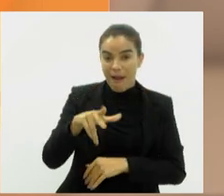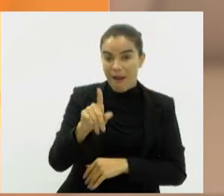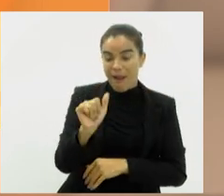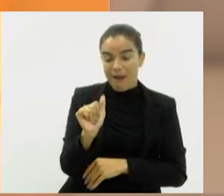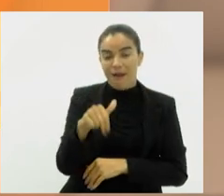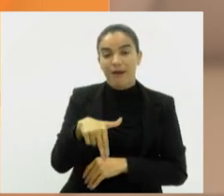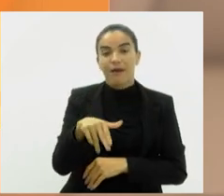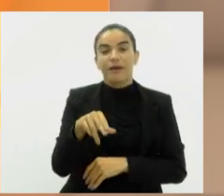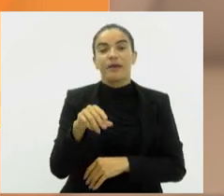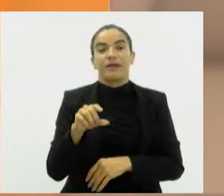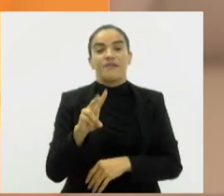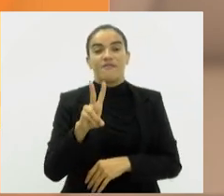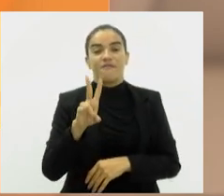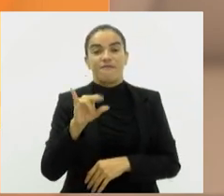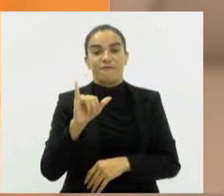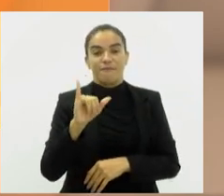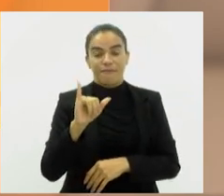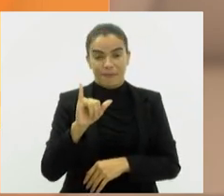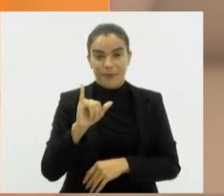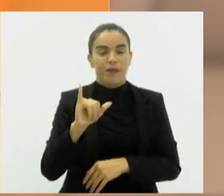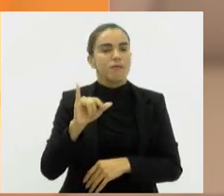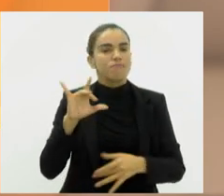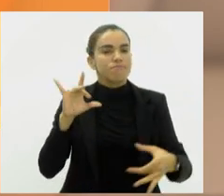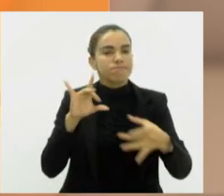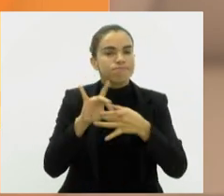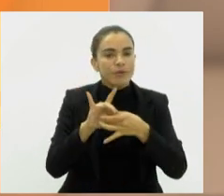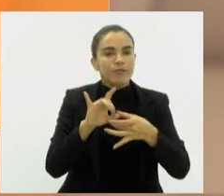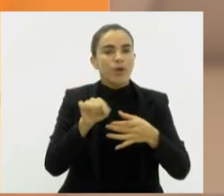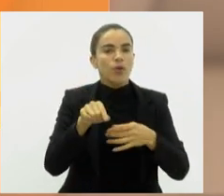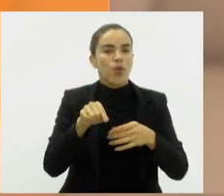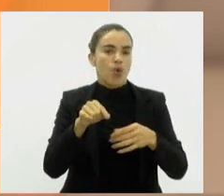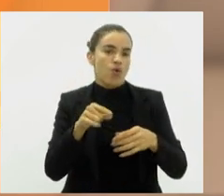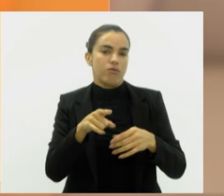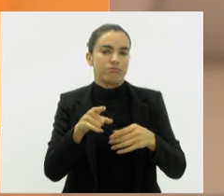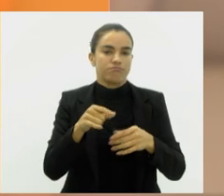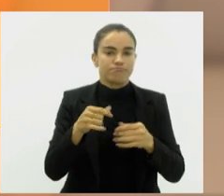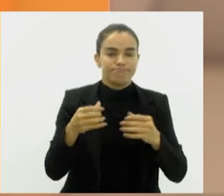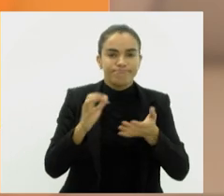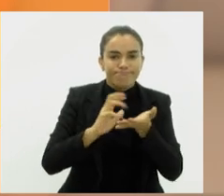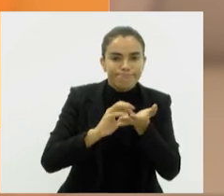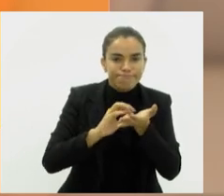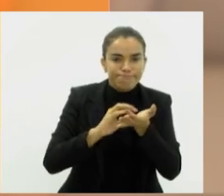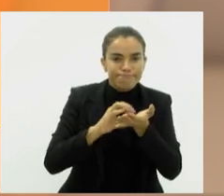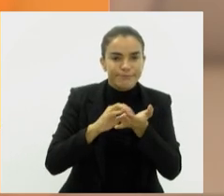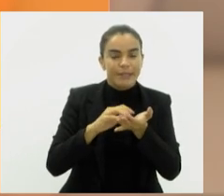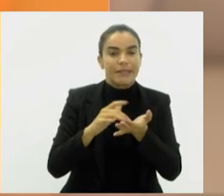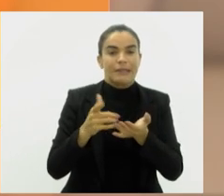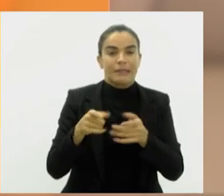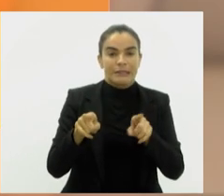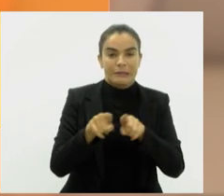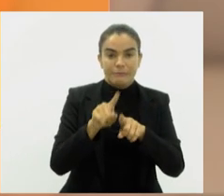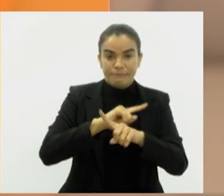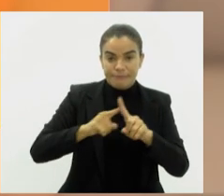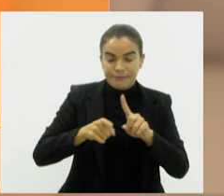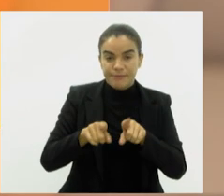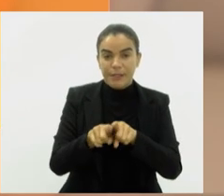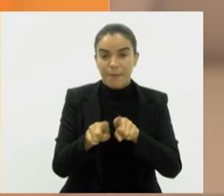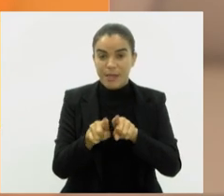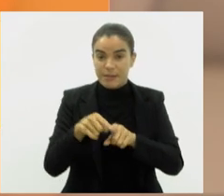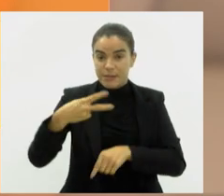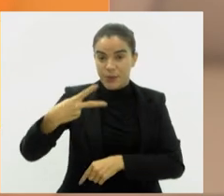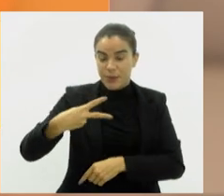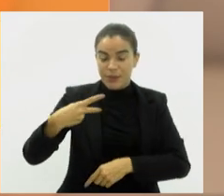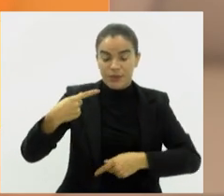Felipe Soares, que proíbe ligações com mensagens eletrônicas de telemarketing. Em segunda